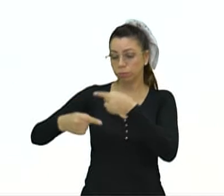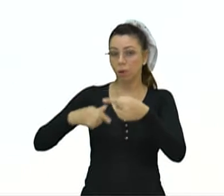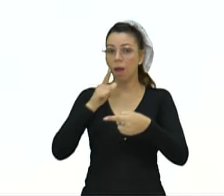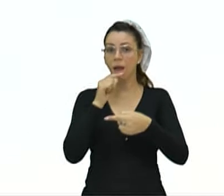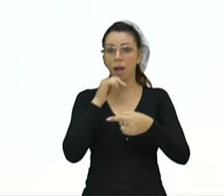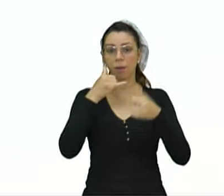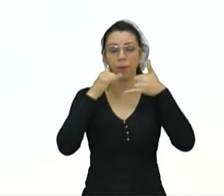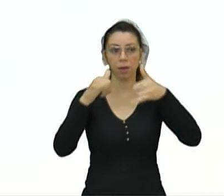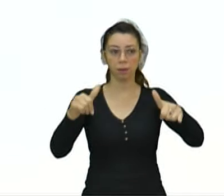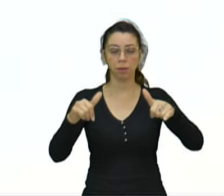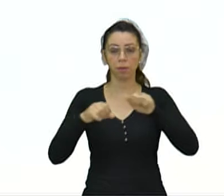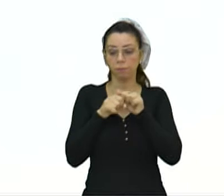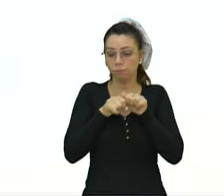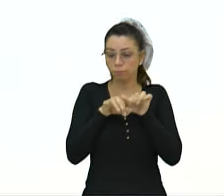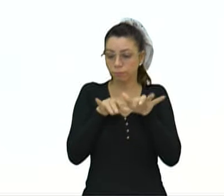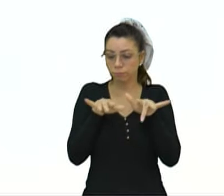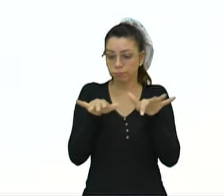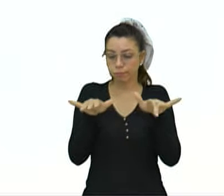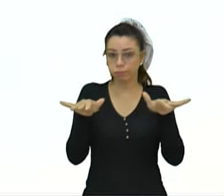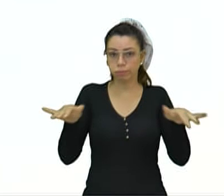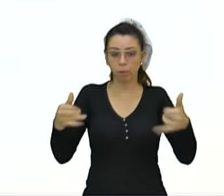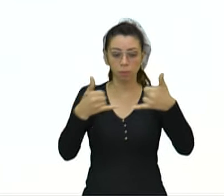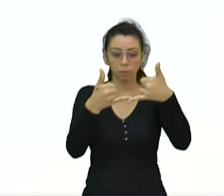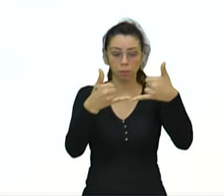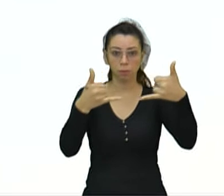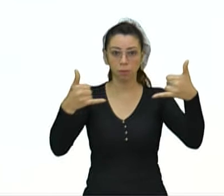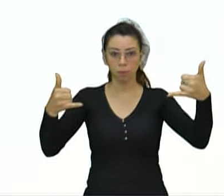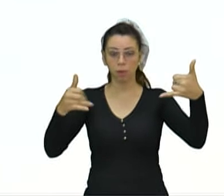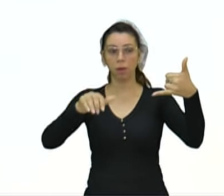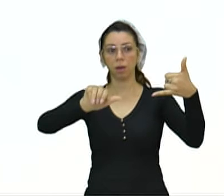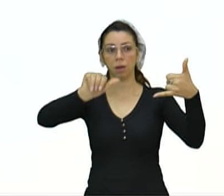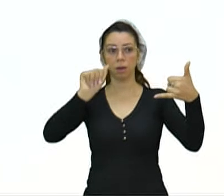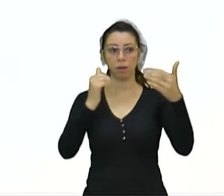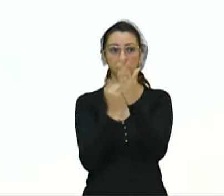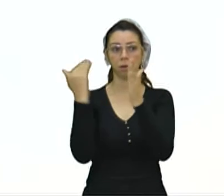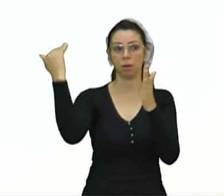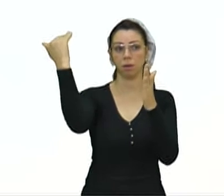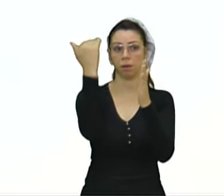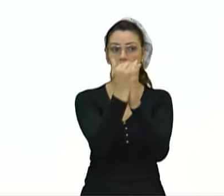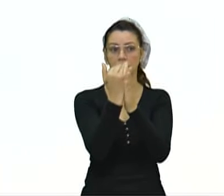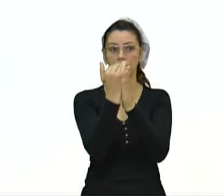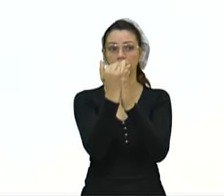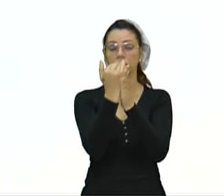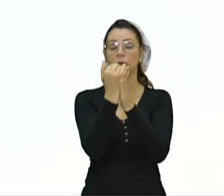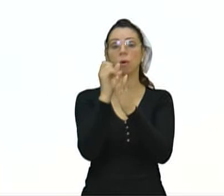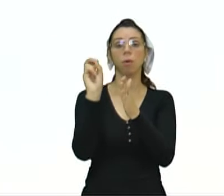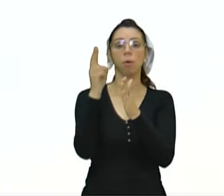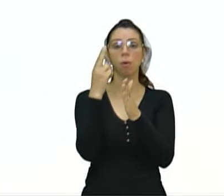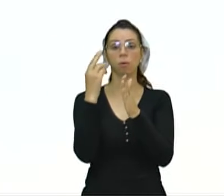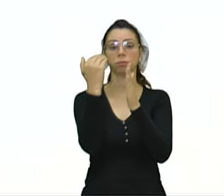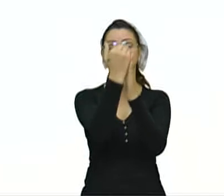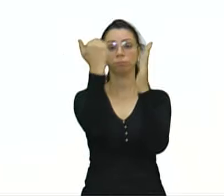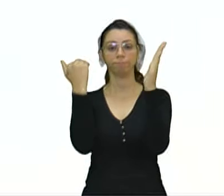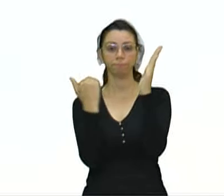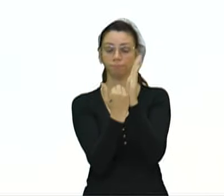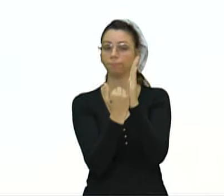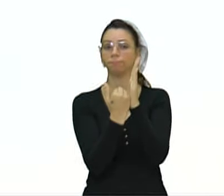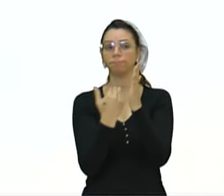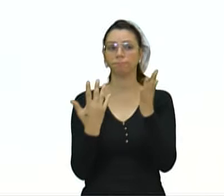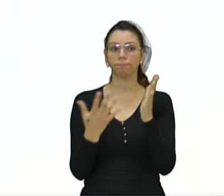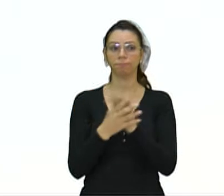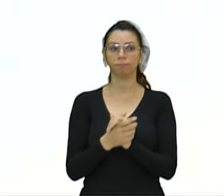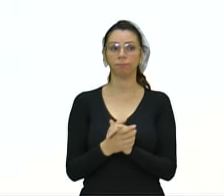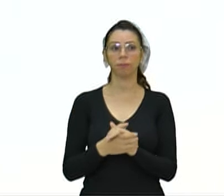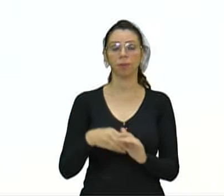transmite energia elétrica por cabos. Letra A, de alta tensão. Letra B, de baixa tensão. Tensão é a mesma coisa